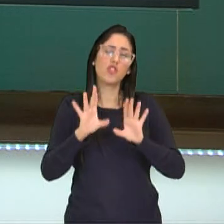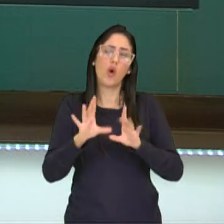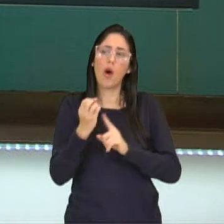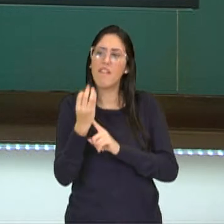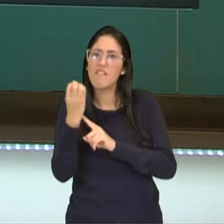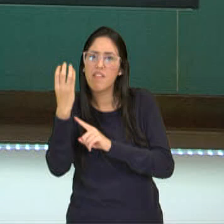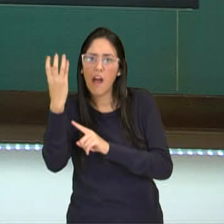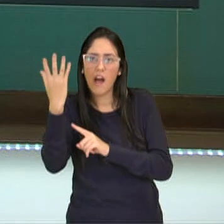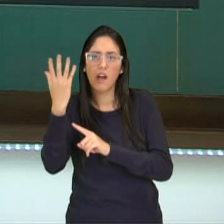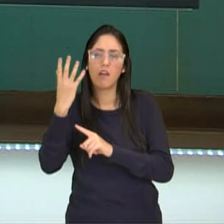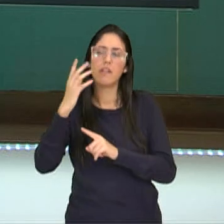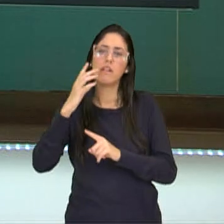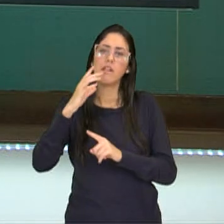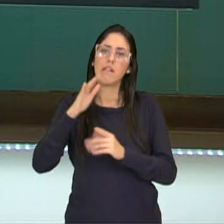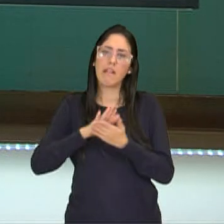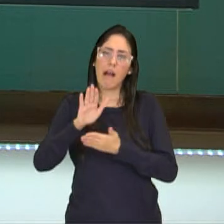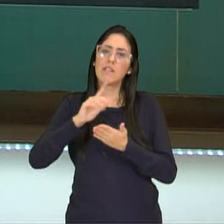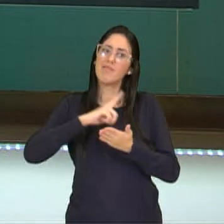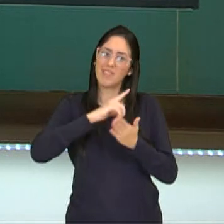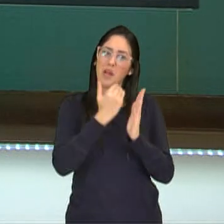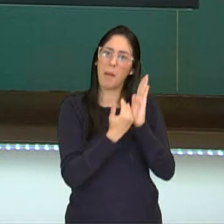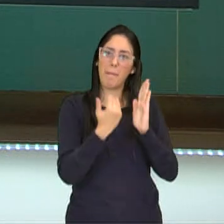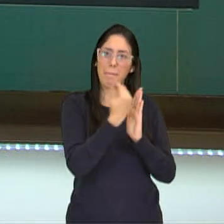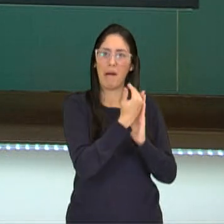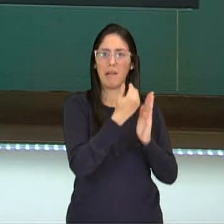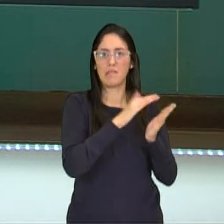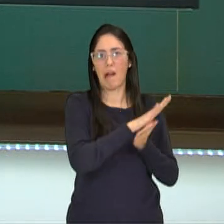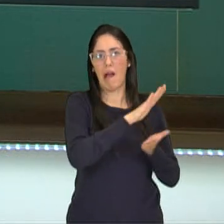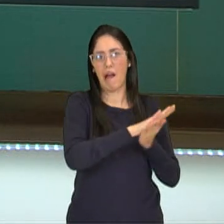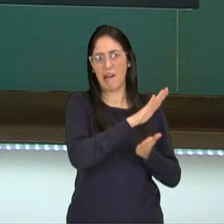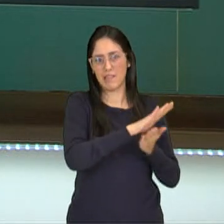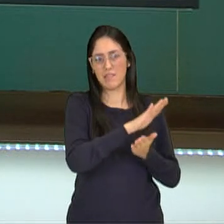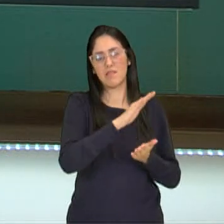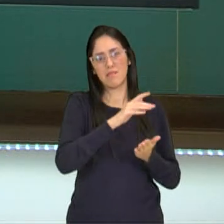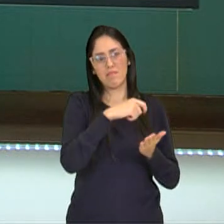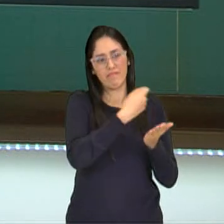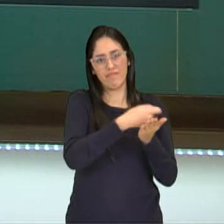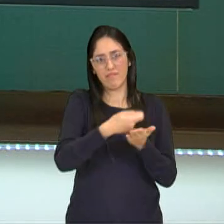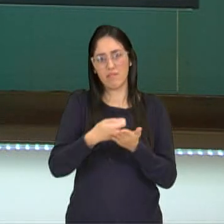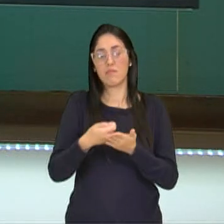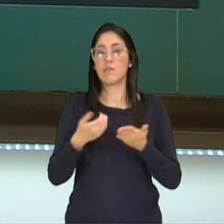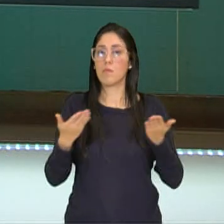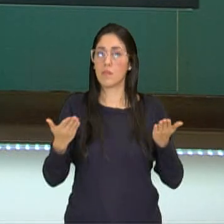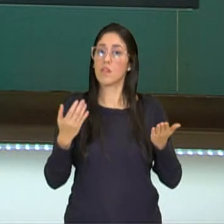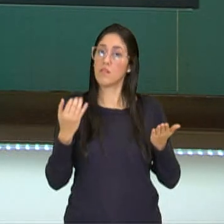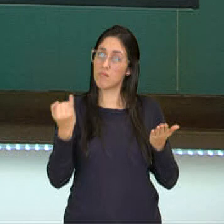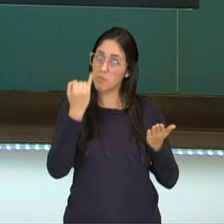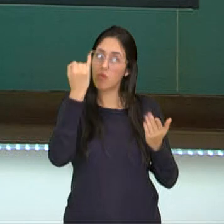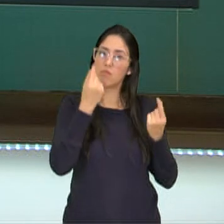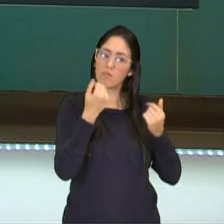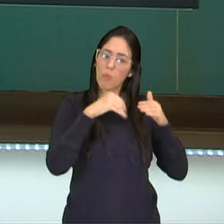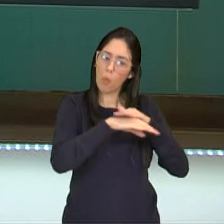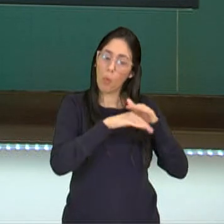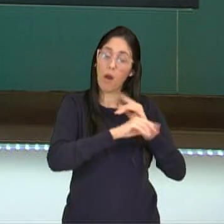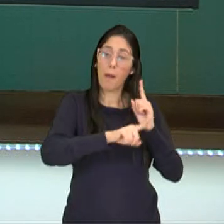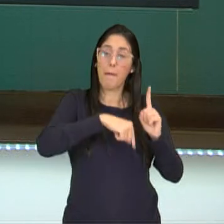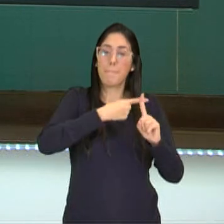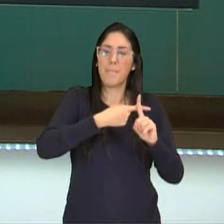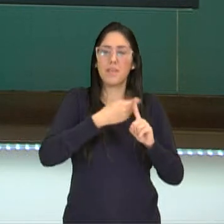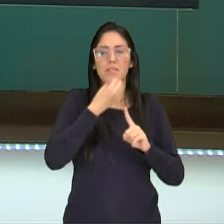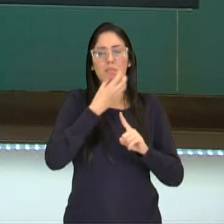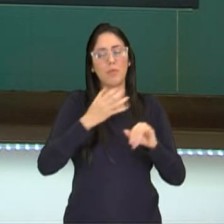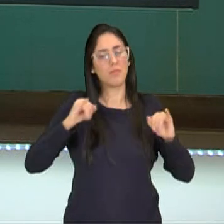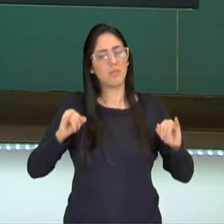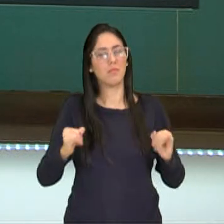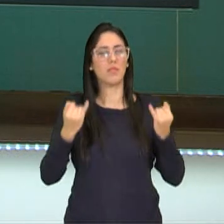sempre gasta um pouquinho a mais. Então é salutar a gente guardar um pouco a mais para conseguir aproveitar aquele momento muito